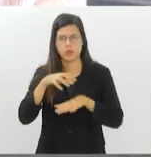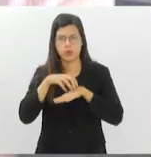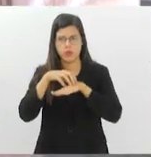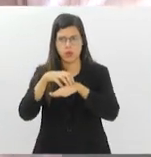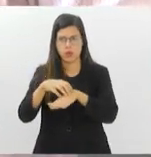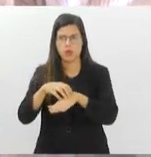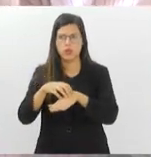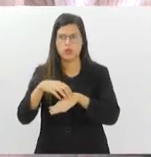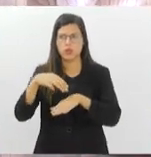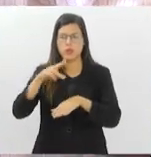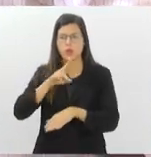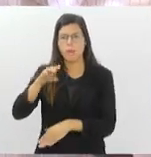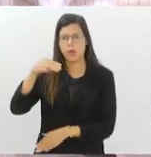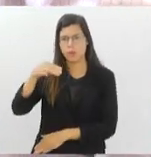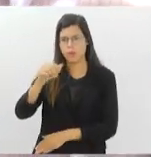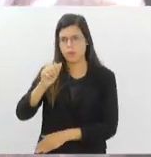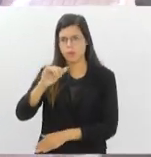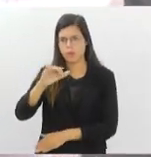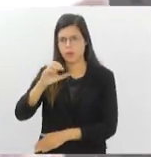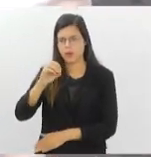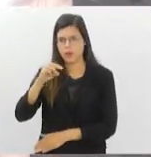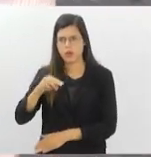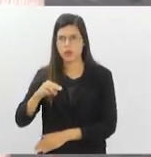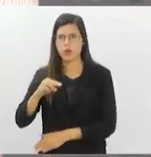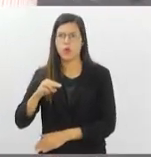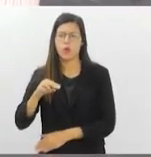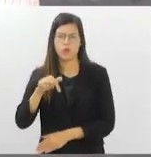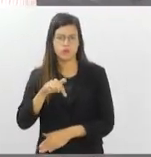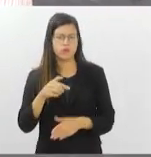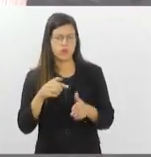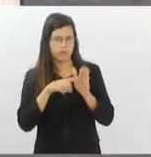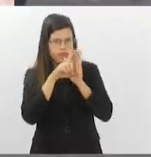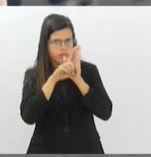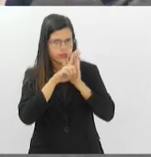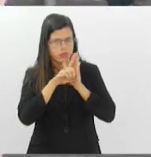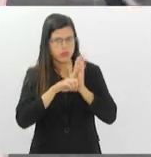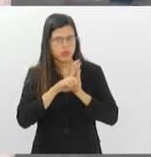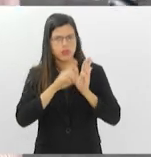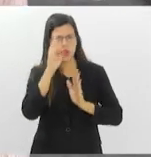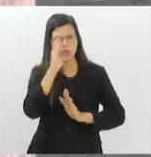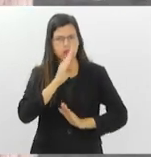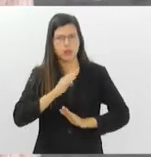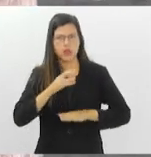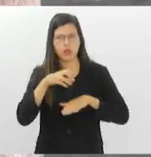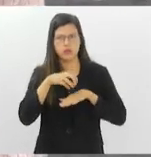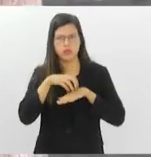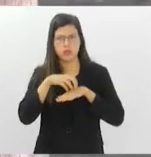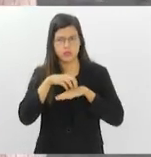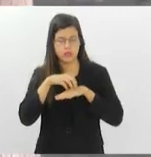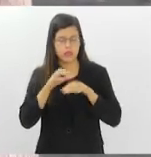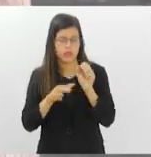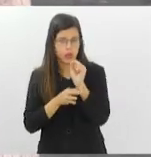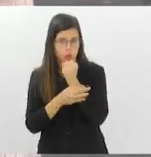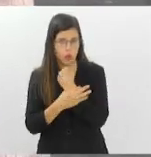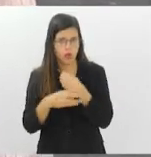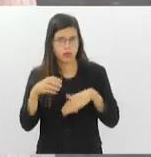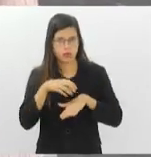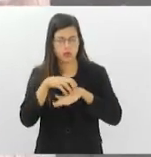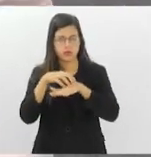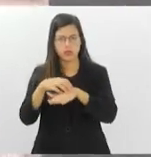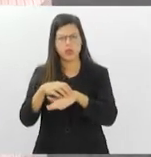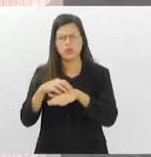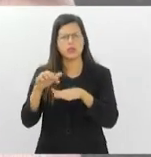também o maon maon de Paula maon você faz parte do Observatório Nacional de segurança aviária com foco nessa redução desses números tão